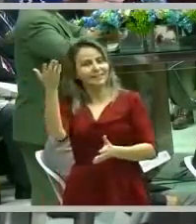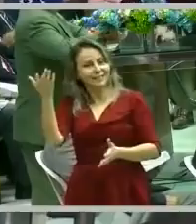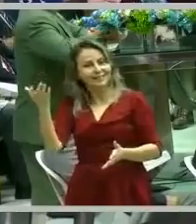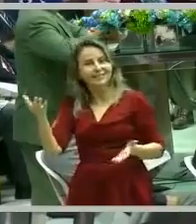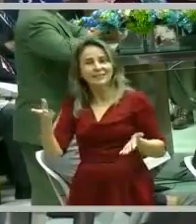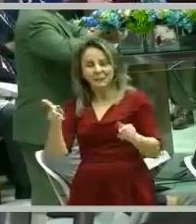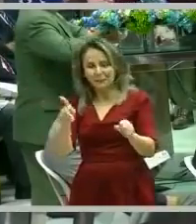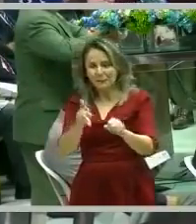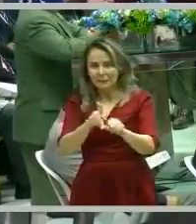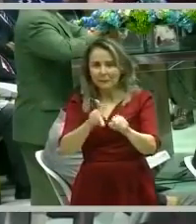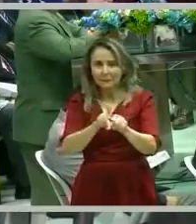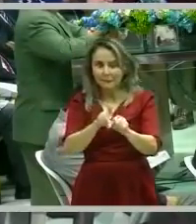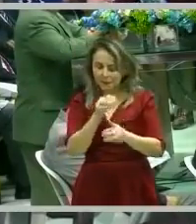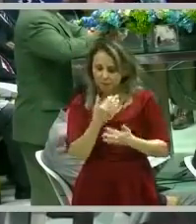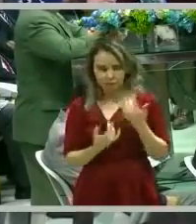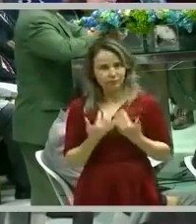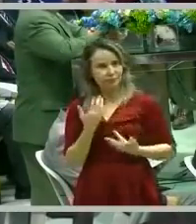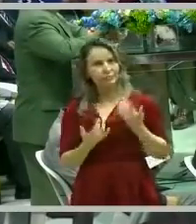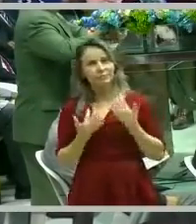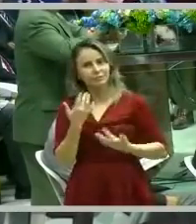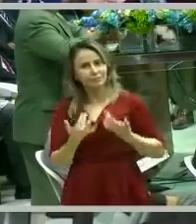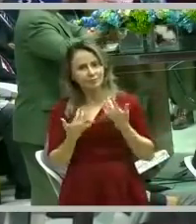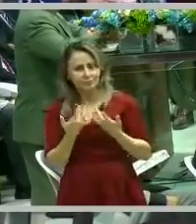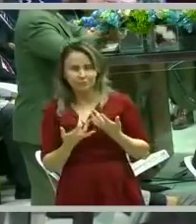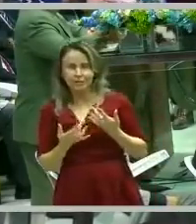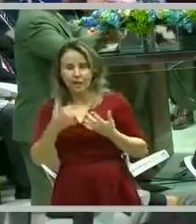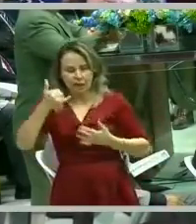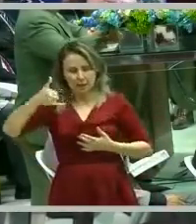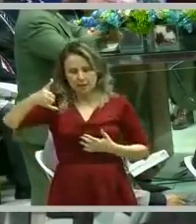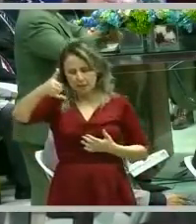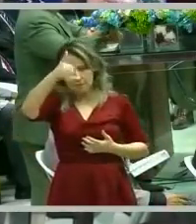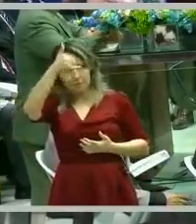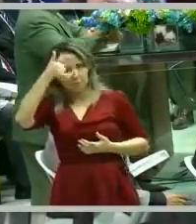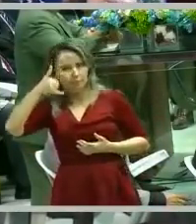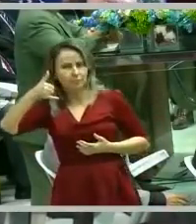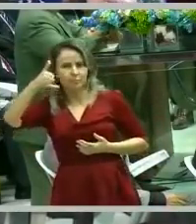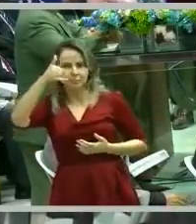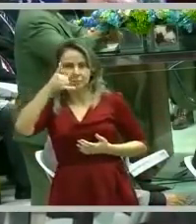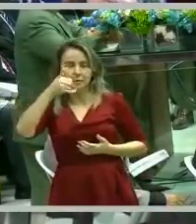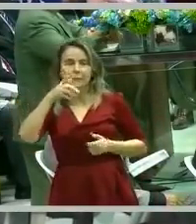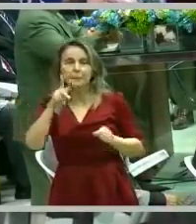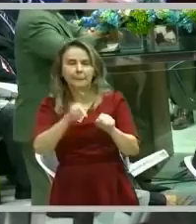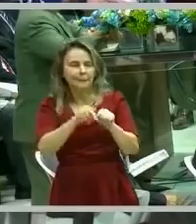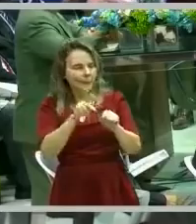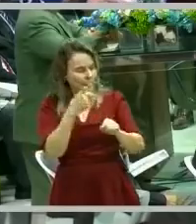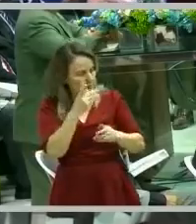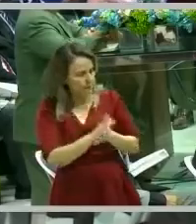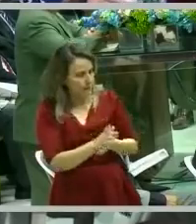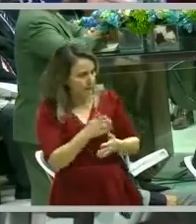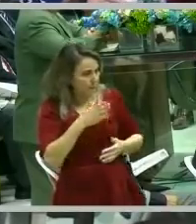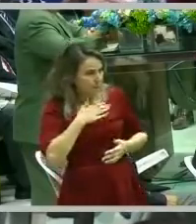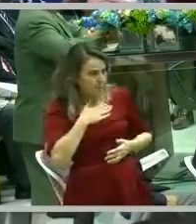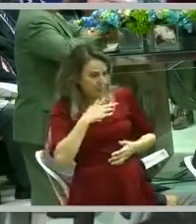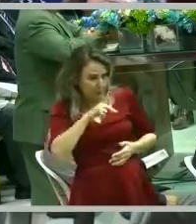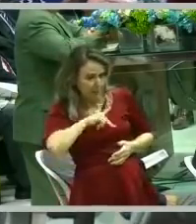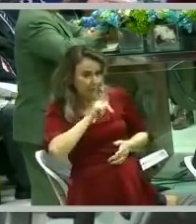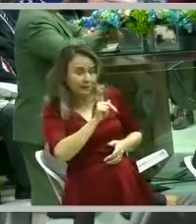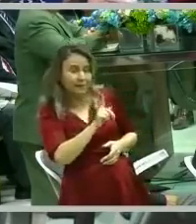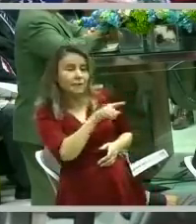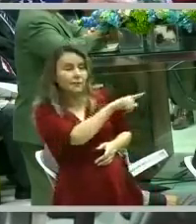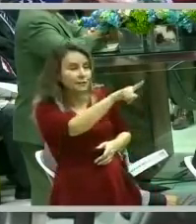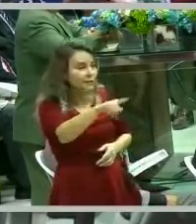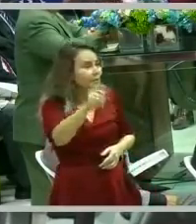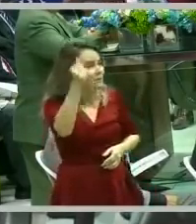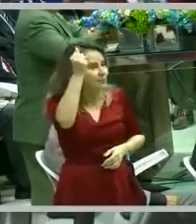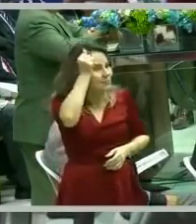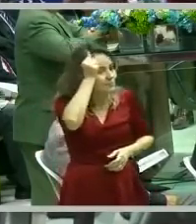estava faiscando, Pedro estava pingando azeite, e Pedro disse, isso não é só para mim não, se vocês se arrependerem, vocês